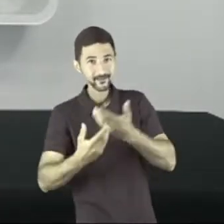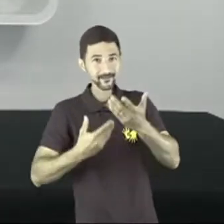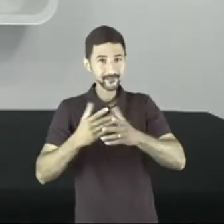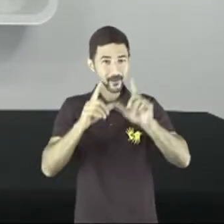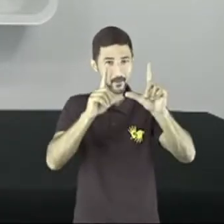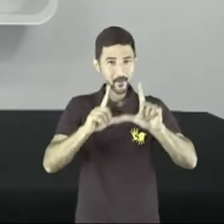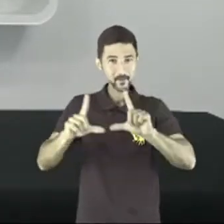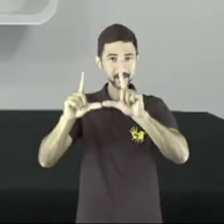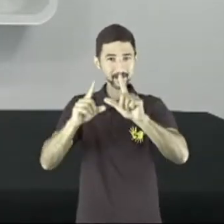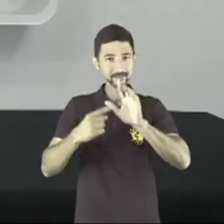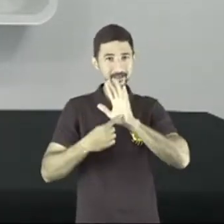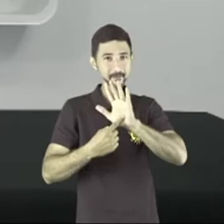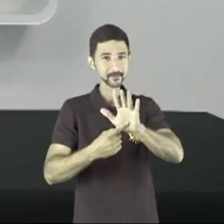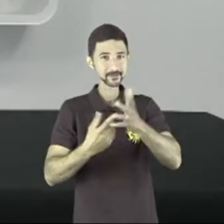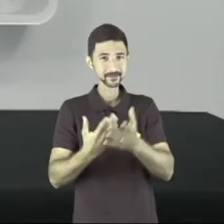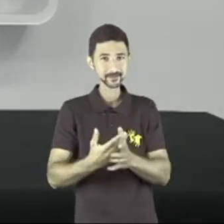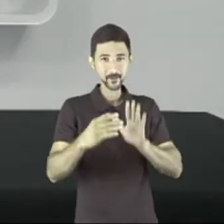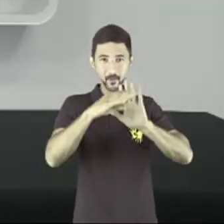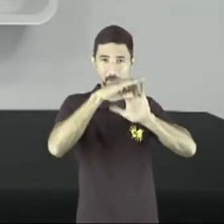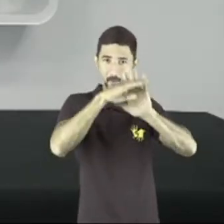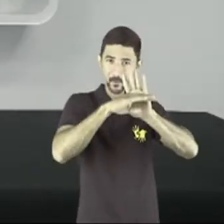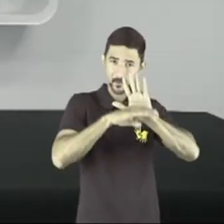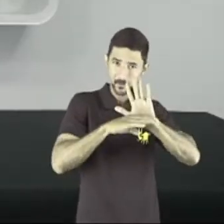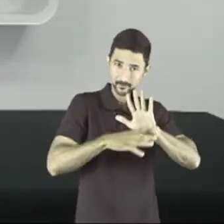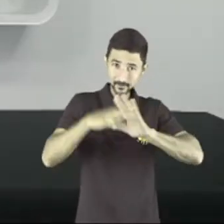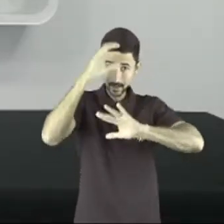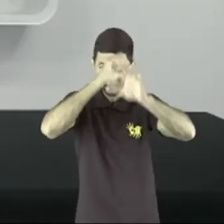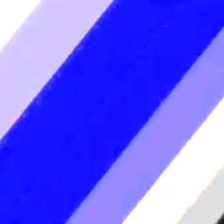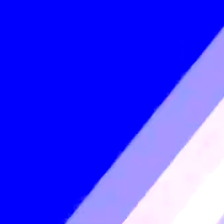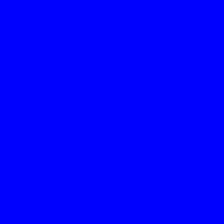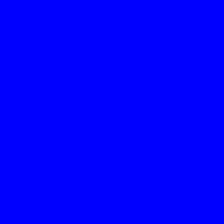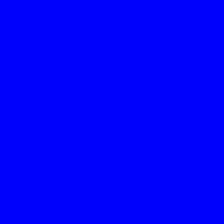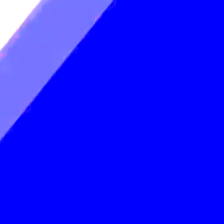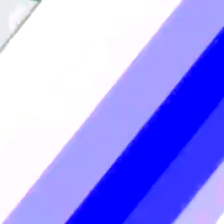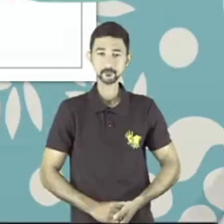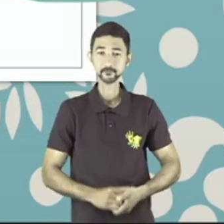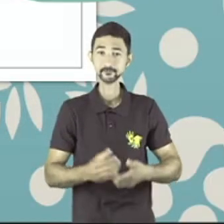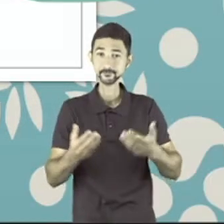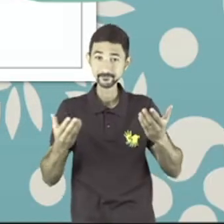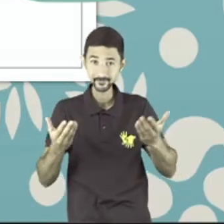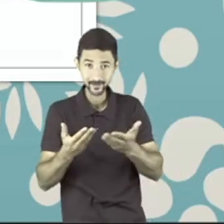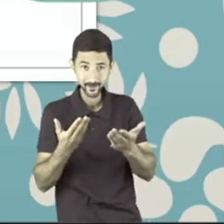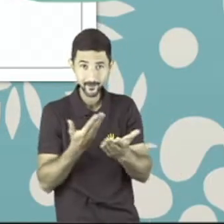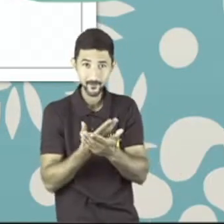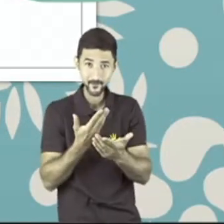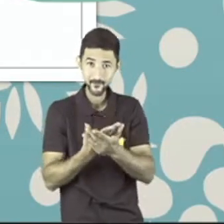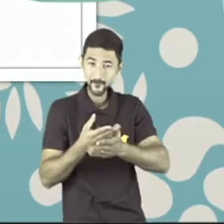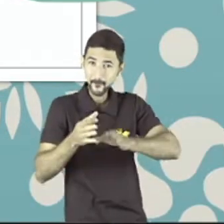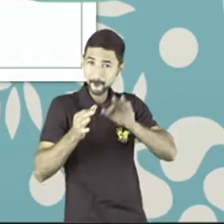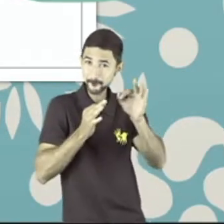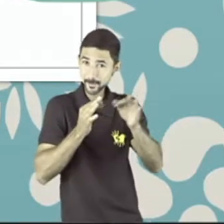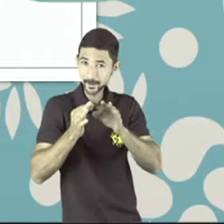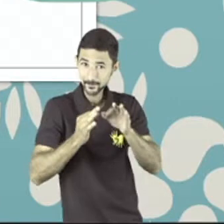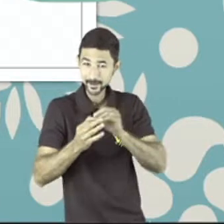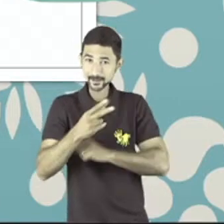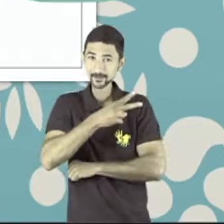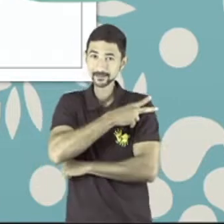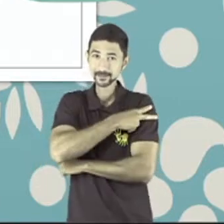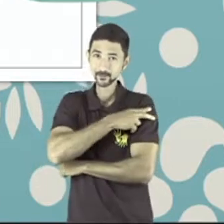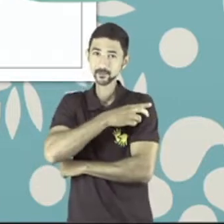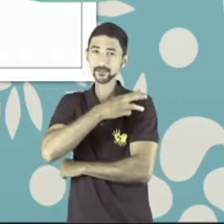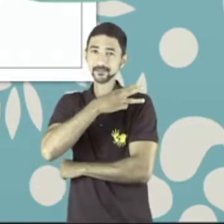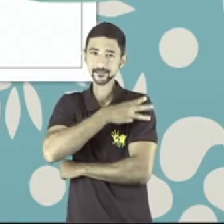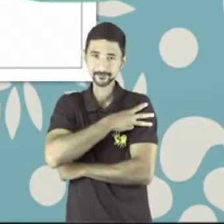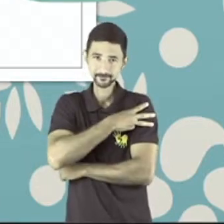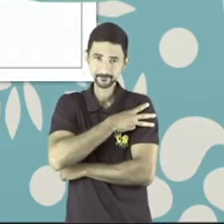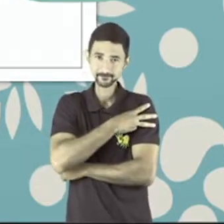os slides com a apresentação e o roteiro do que nós vamos aprender hoje. Nesta aula, que foi preparada para o segundo e o